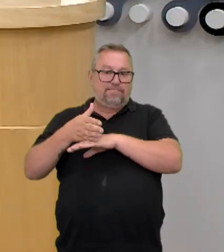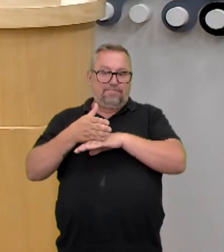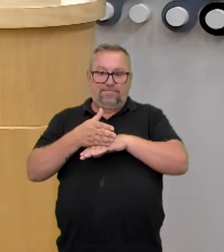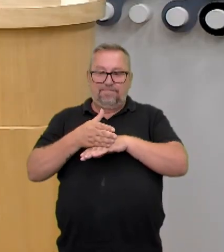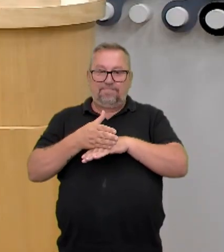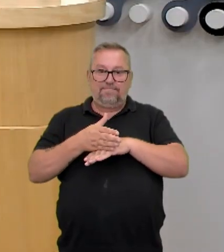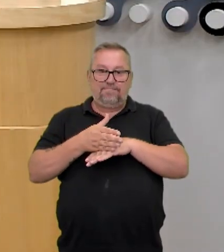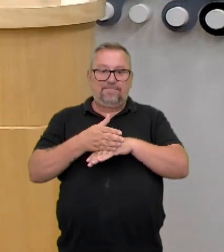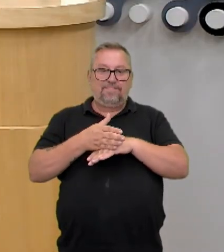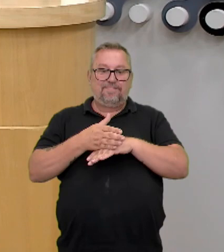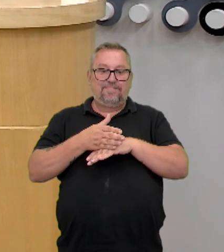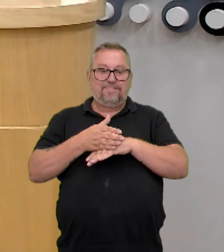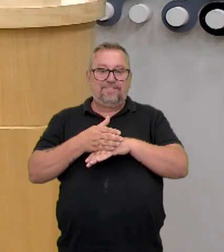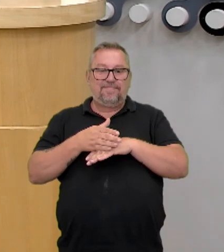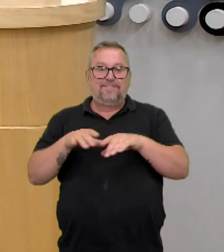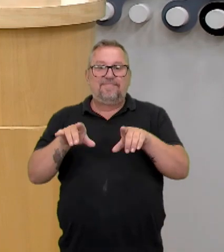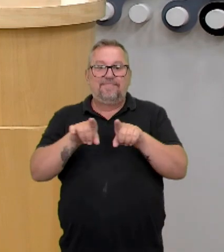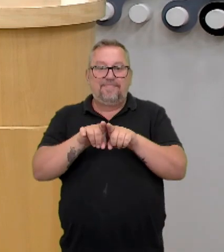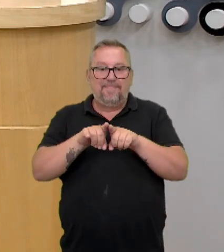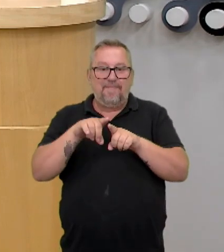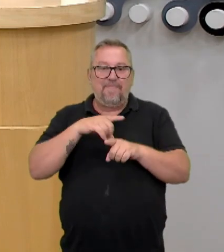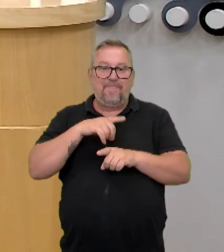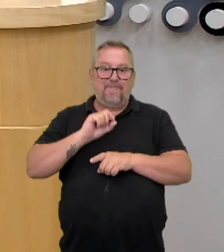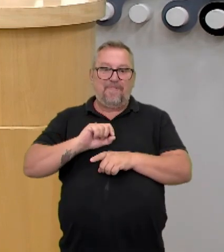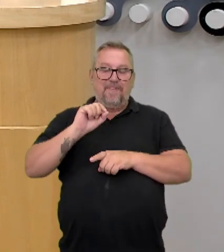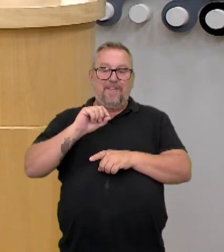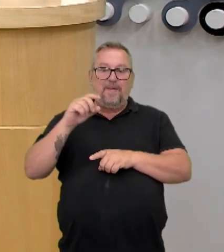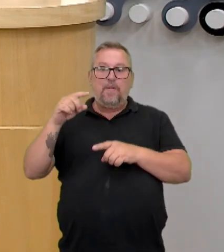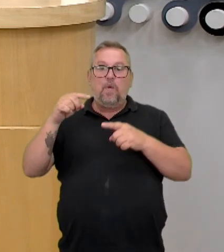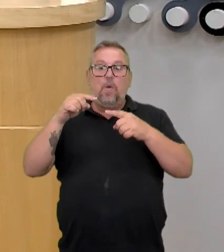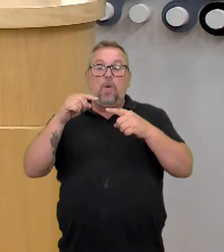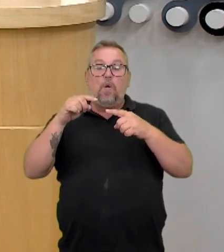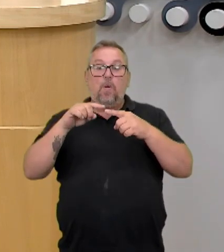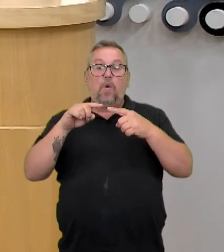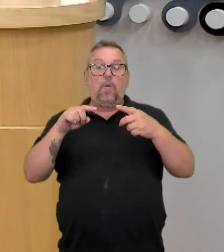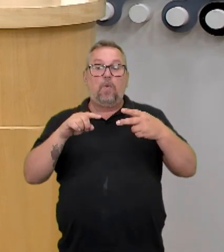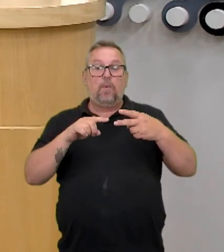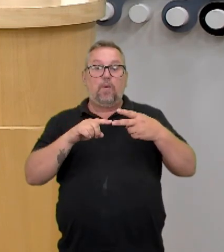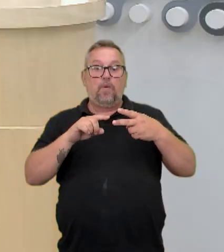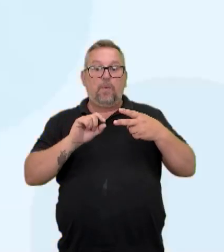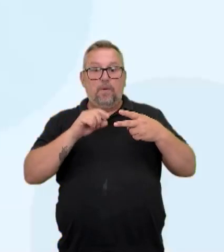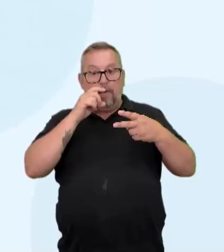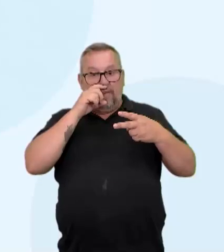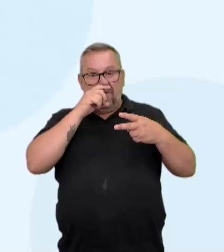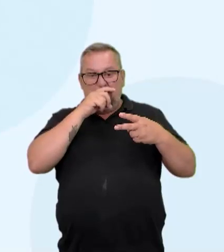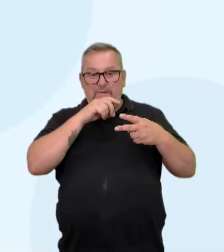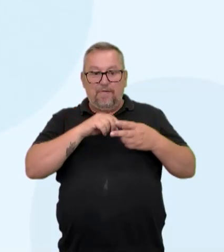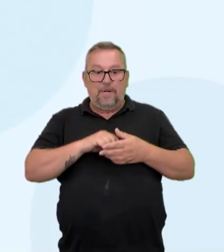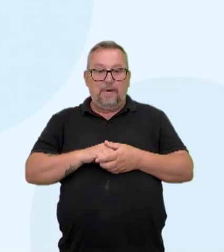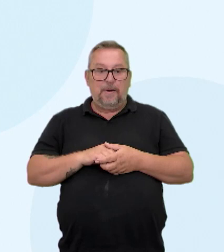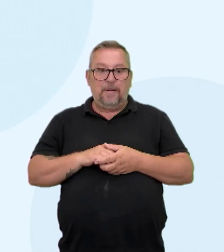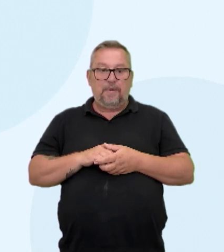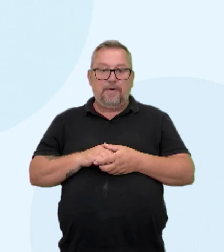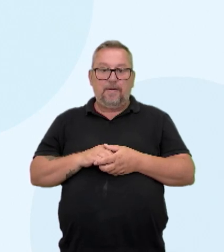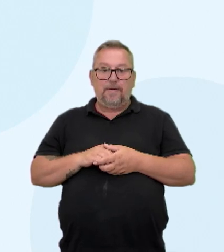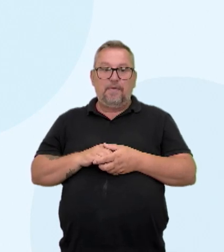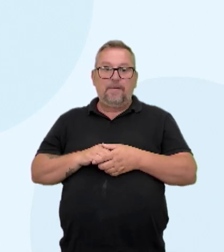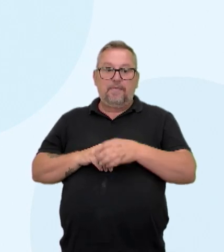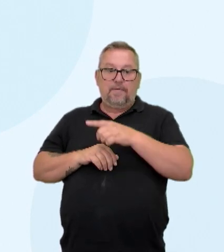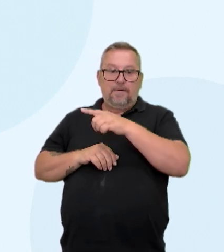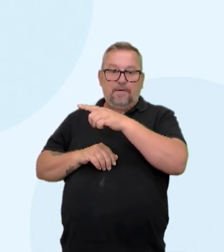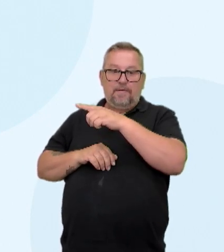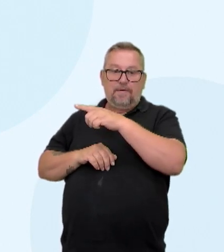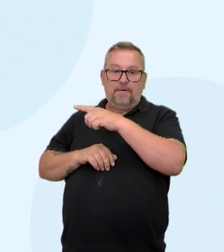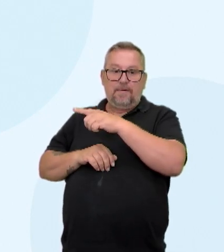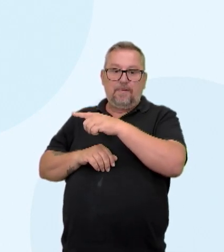já tem aquela coisa, então, aí que vem aqui, ó, né? No segundo ponto que eu coloquei na retomada, pode pôr na tela para eles aí, ó, eu coloquei sobre as